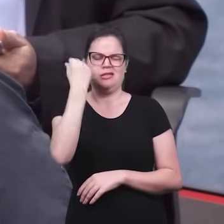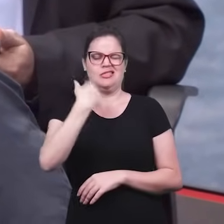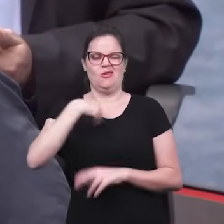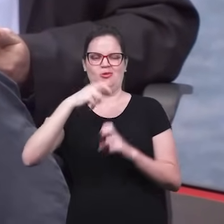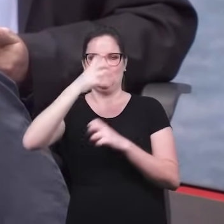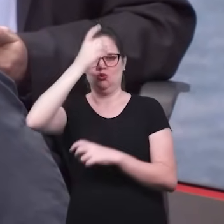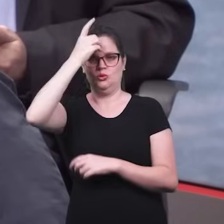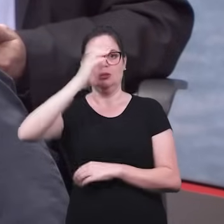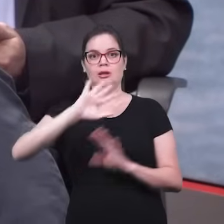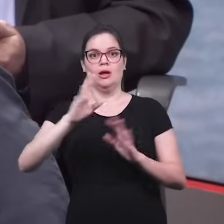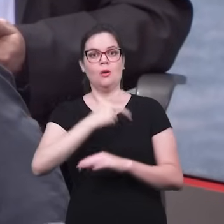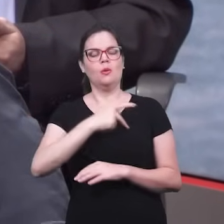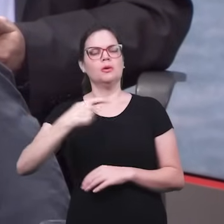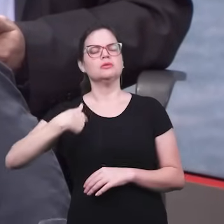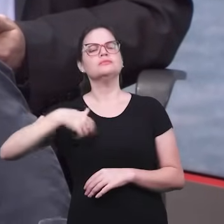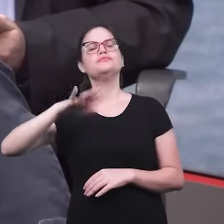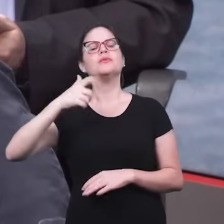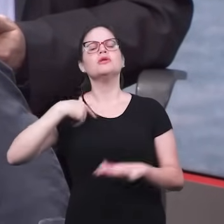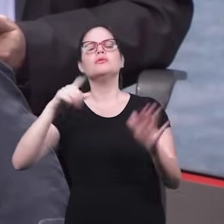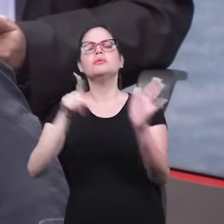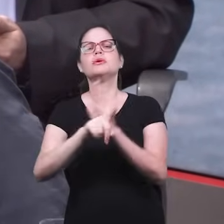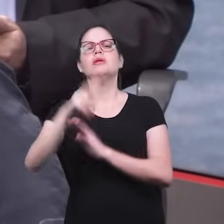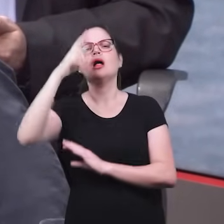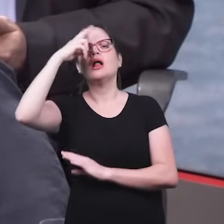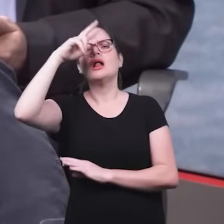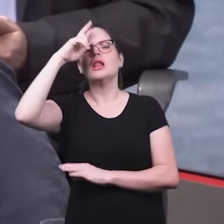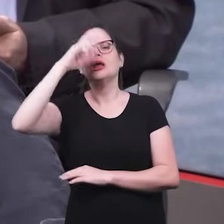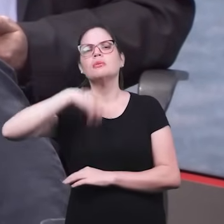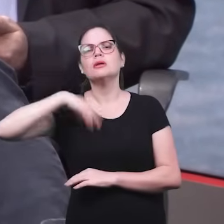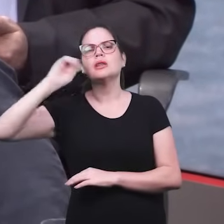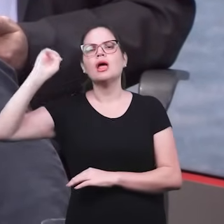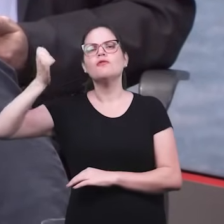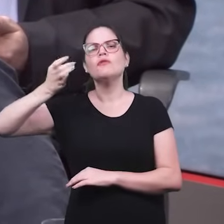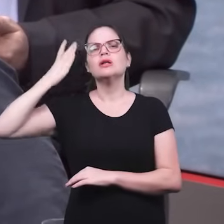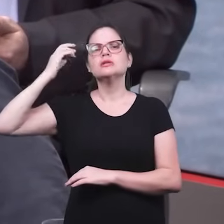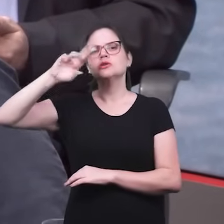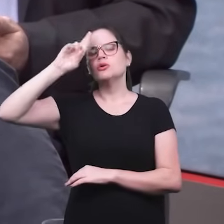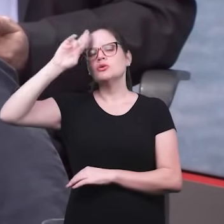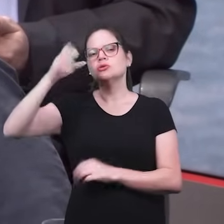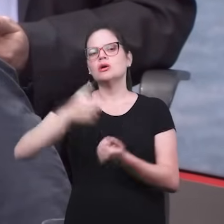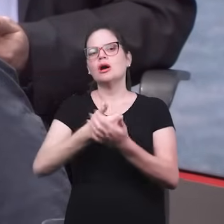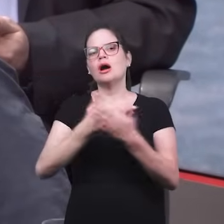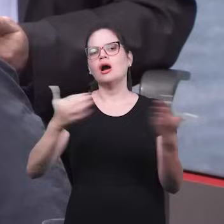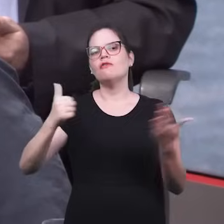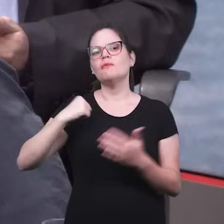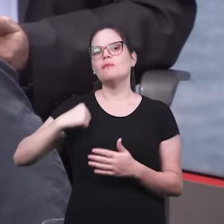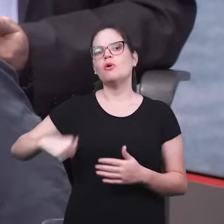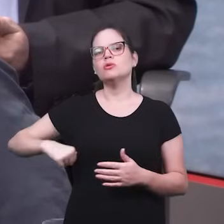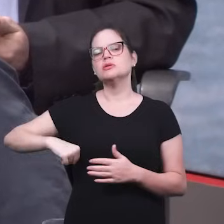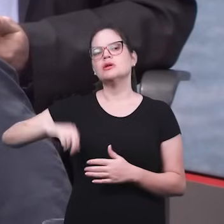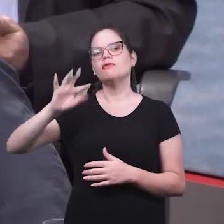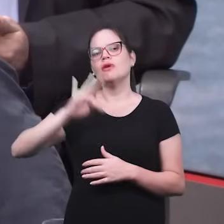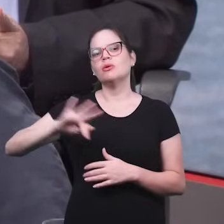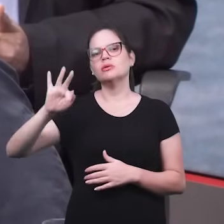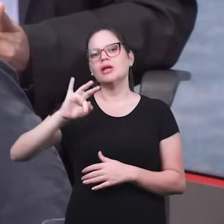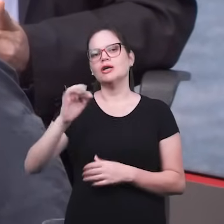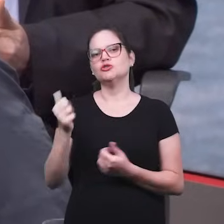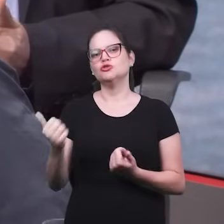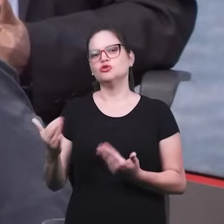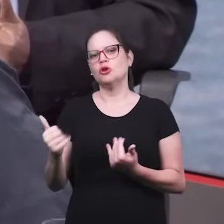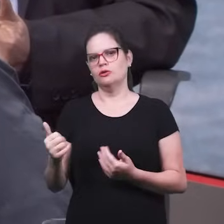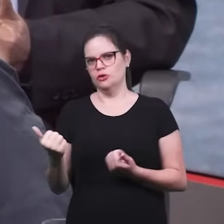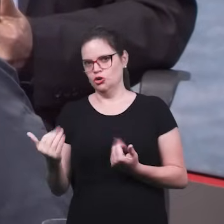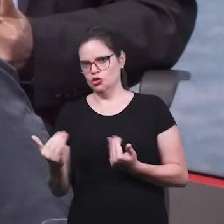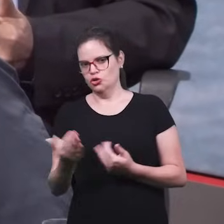aquela revelação que o senhor deu, que o senhor dá uma bolsa de faculdade para um jovem, o jovem